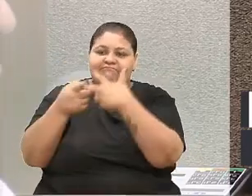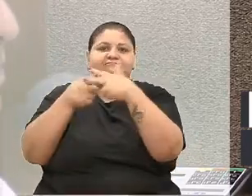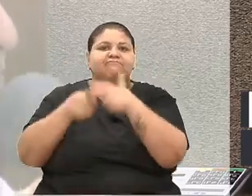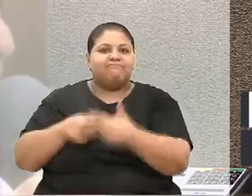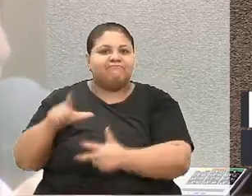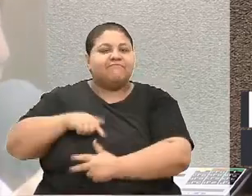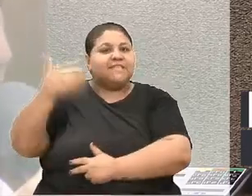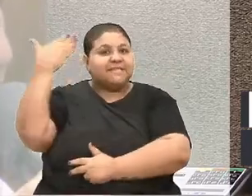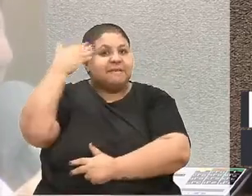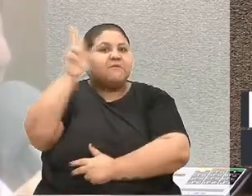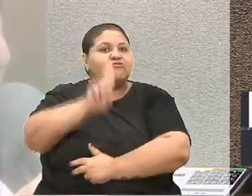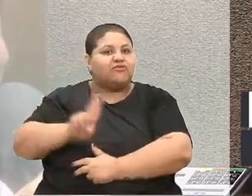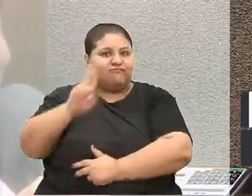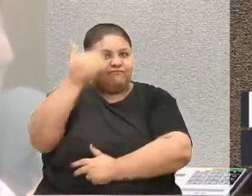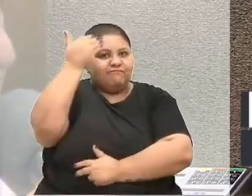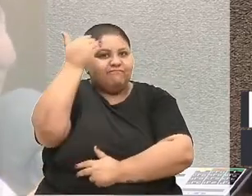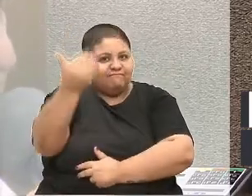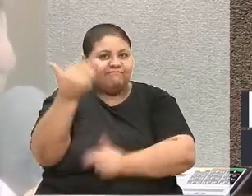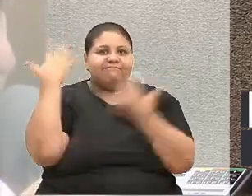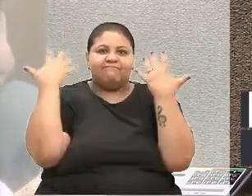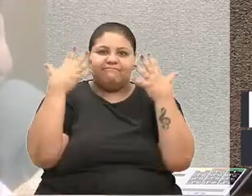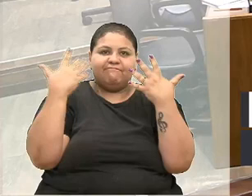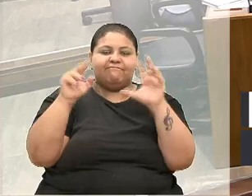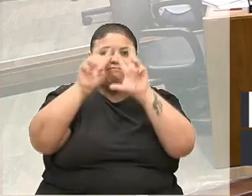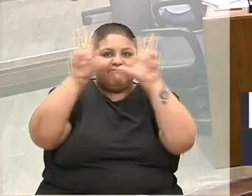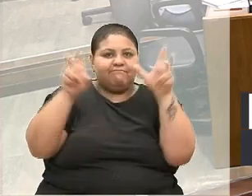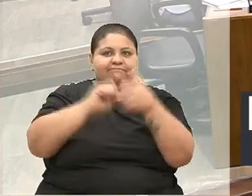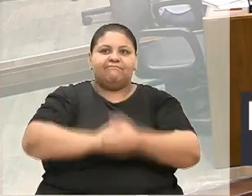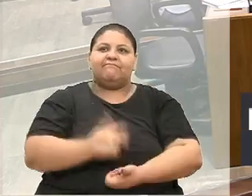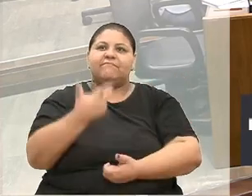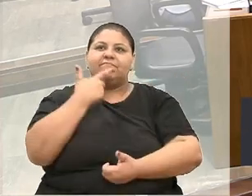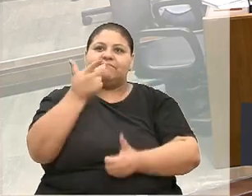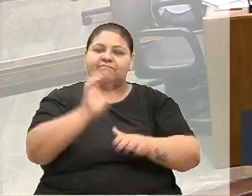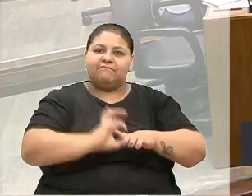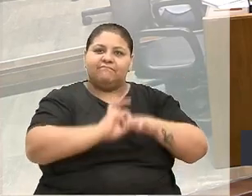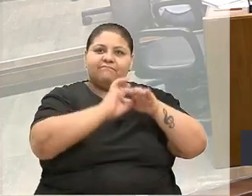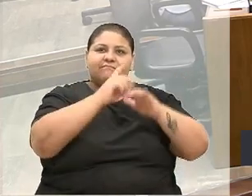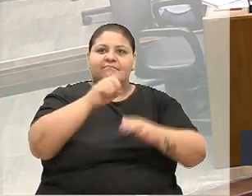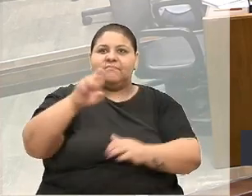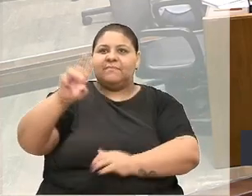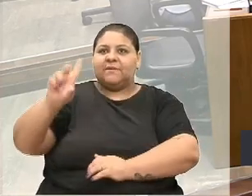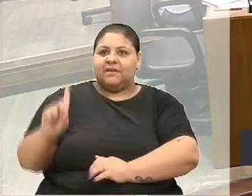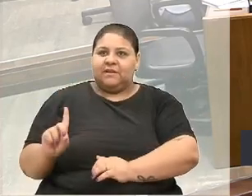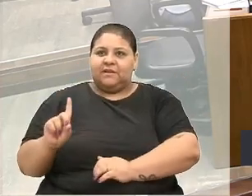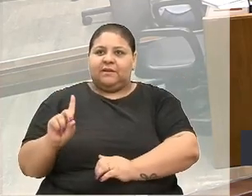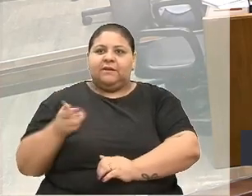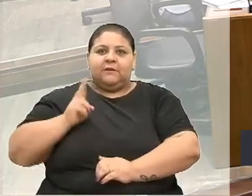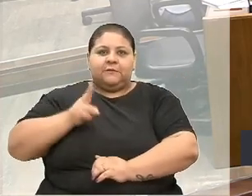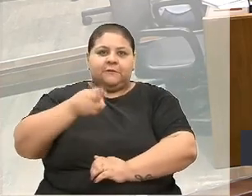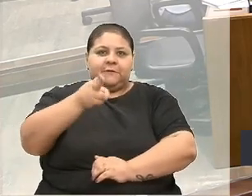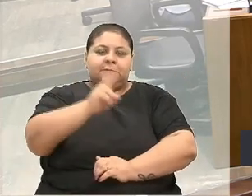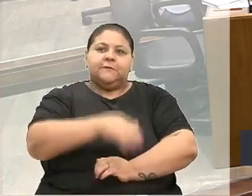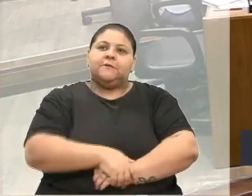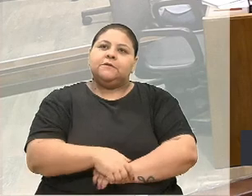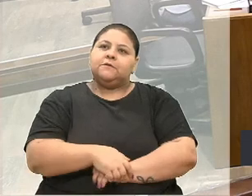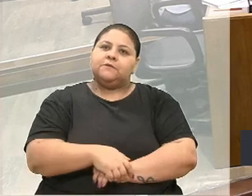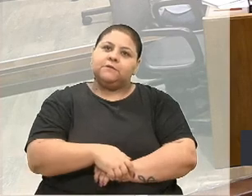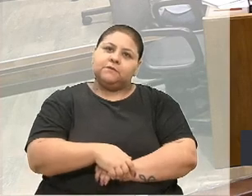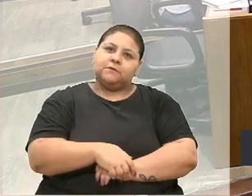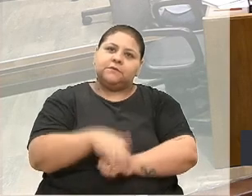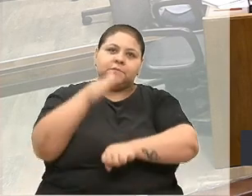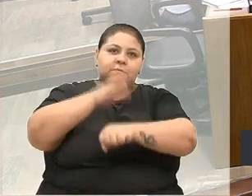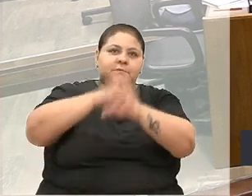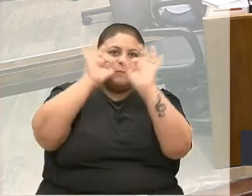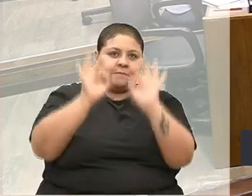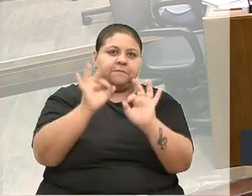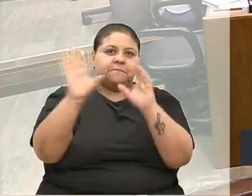que saber fazer uso dela. Muito obrigado e parabéns pelo tempo. Declaração de líder PRD para dar continuidade ao colega. No momento